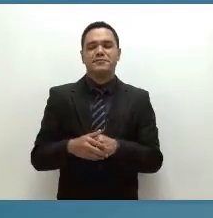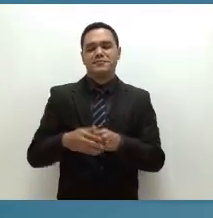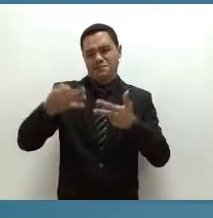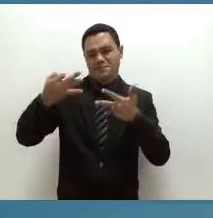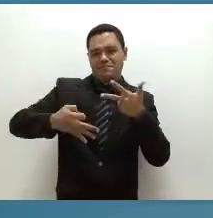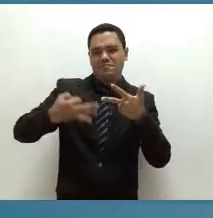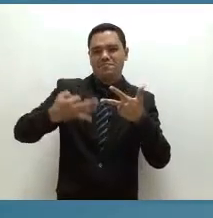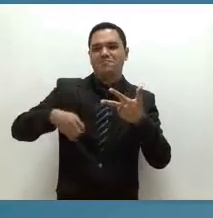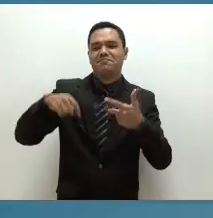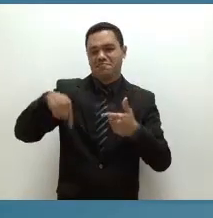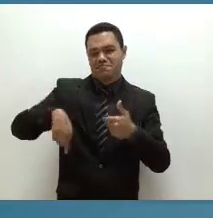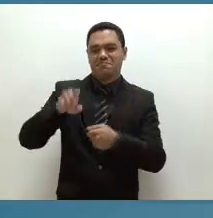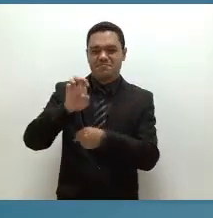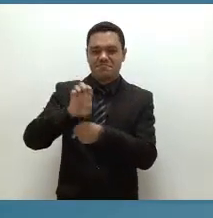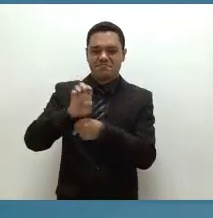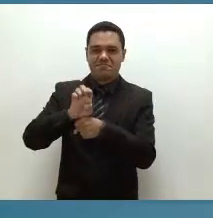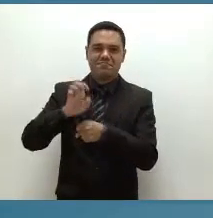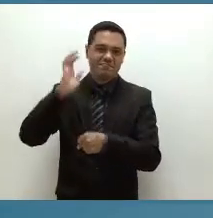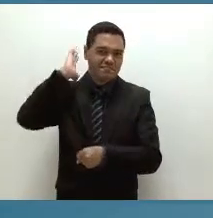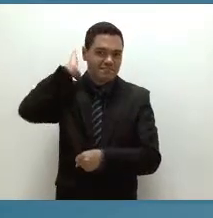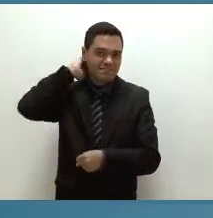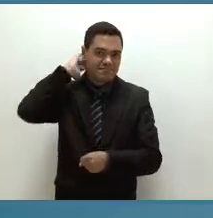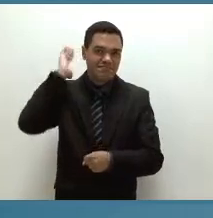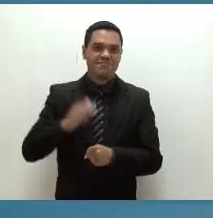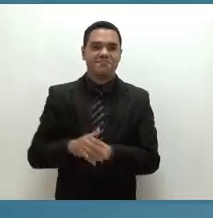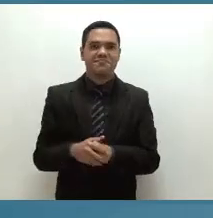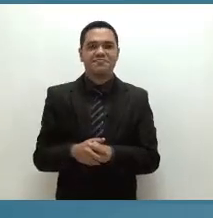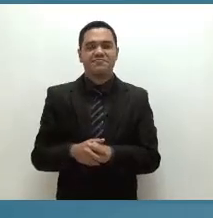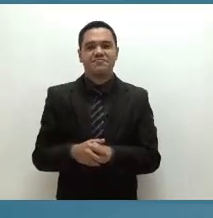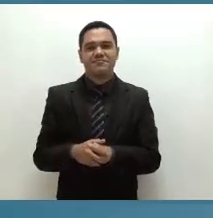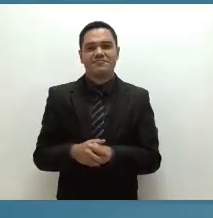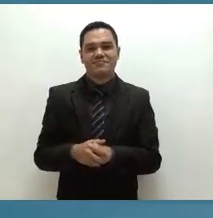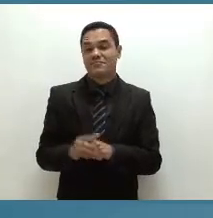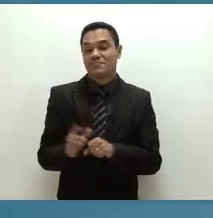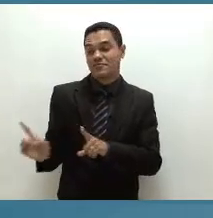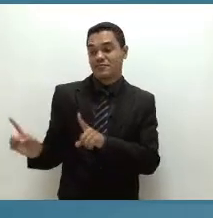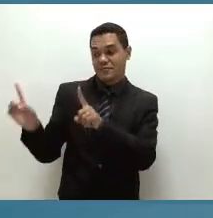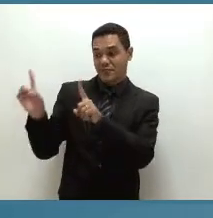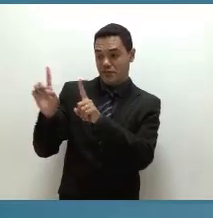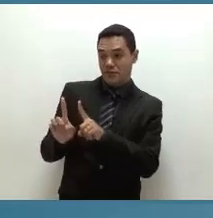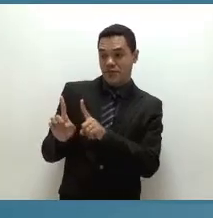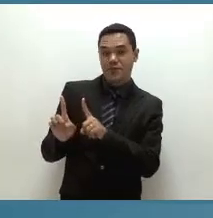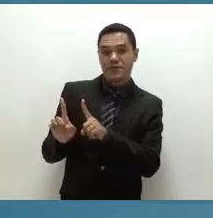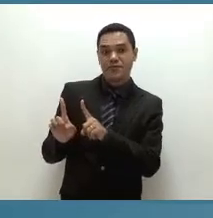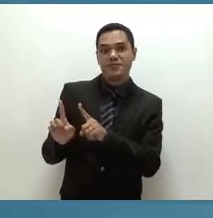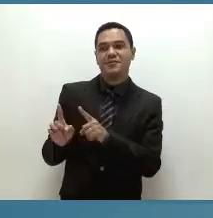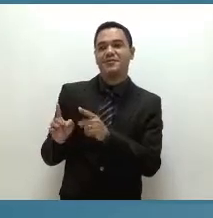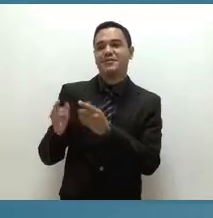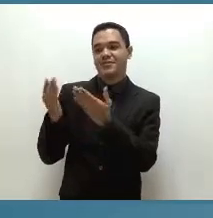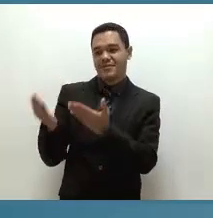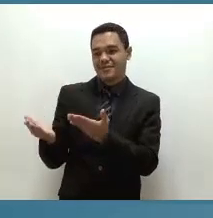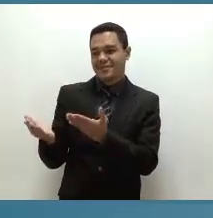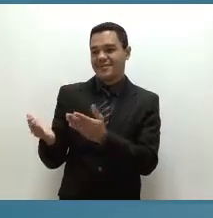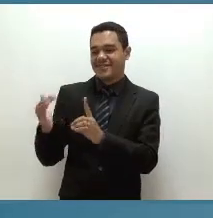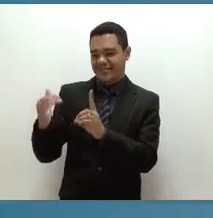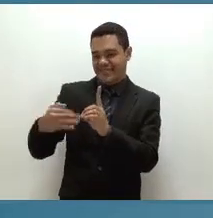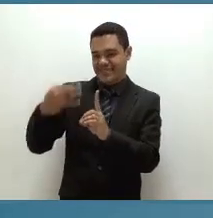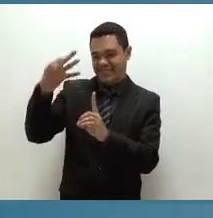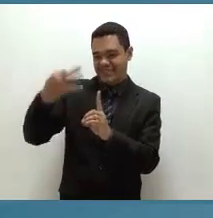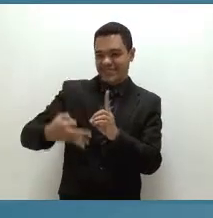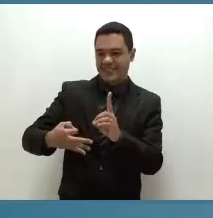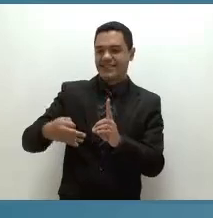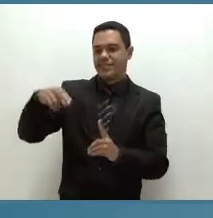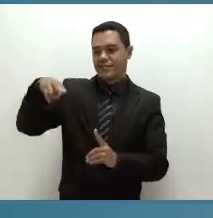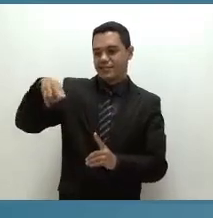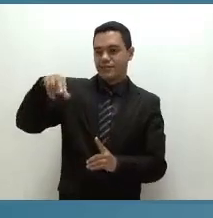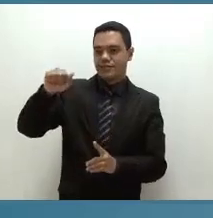Sistema. Ao lado da ilustre presidente, da doutora Célia Gouveia,